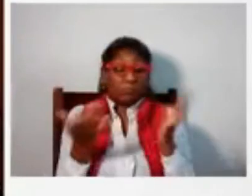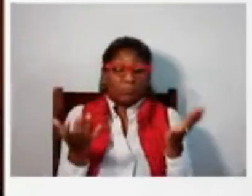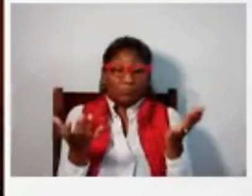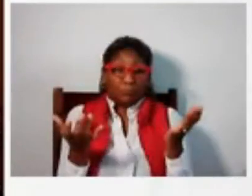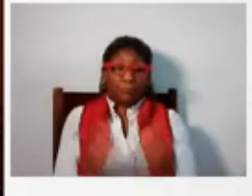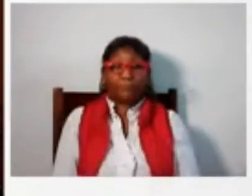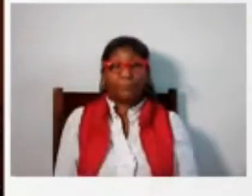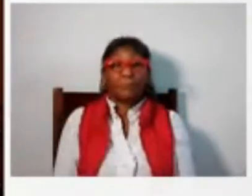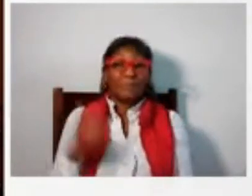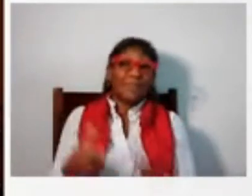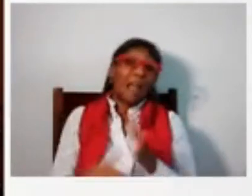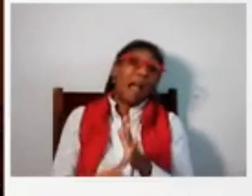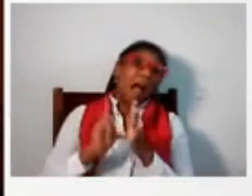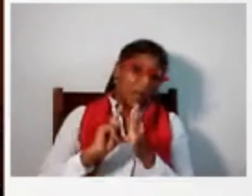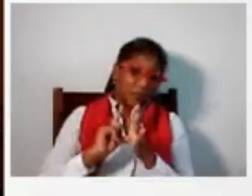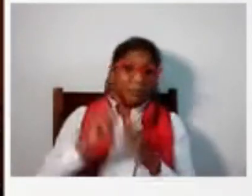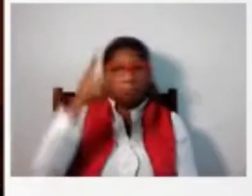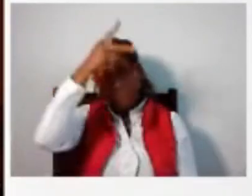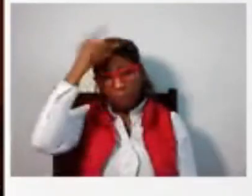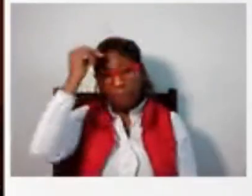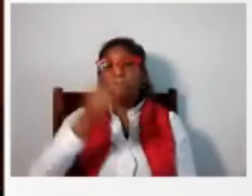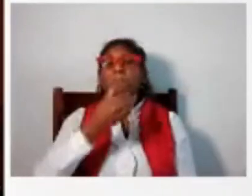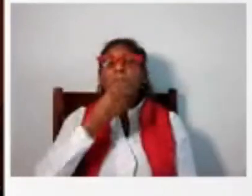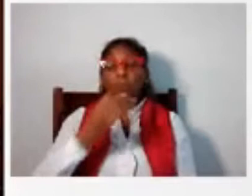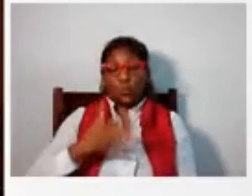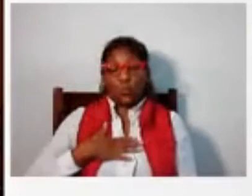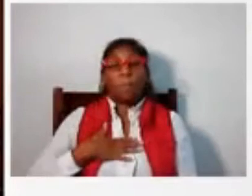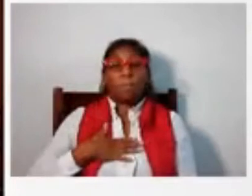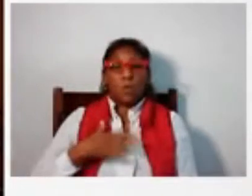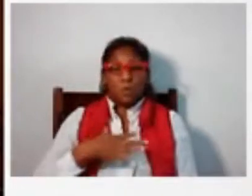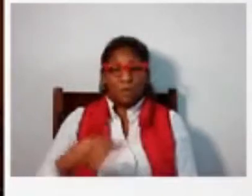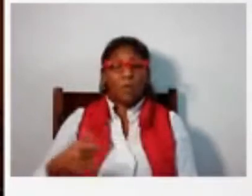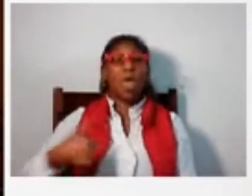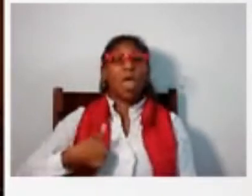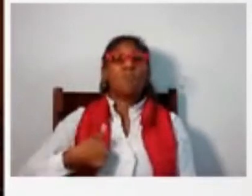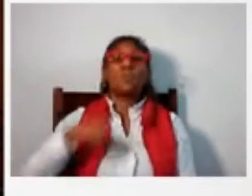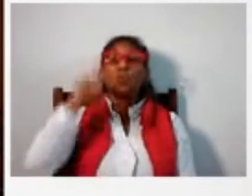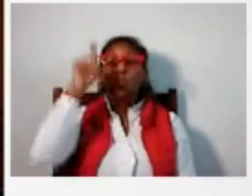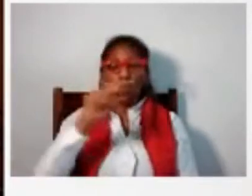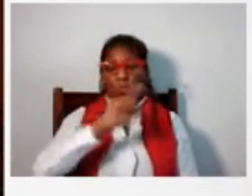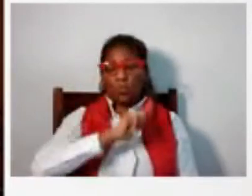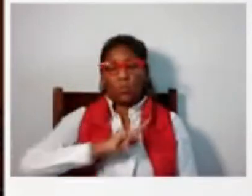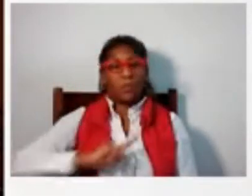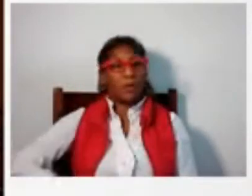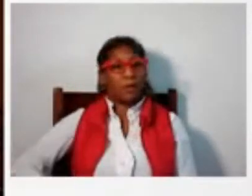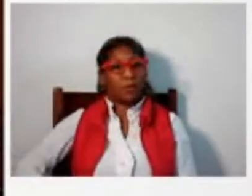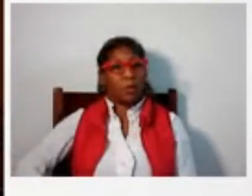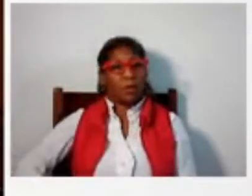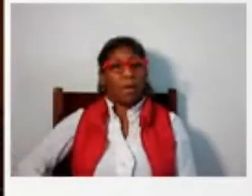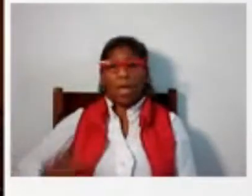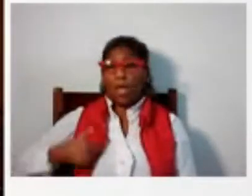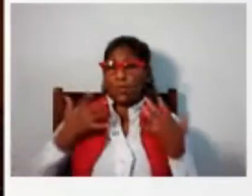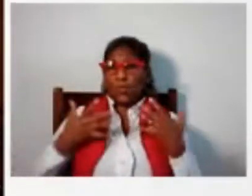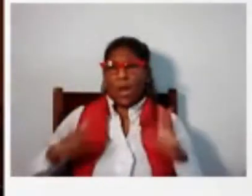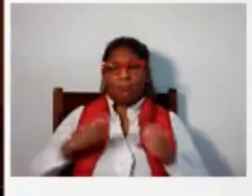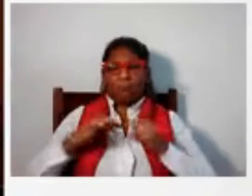haver prefeitos do meu partido pelo Estado, eu sou o governador do Estado do Rio Grande do Sul e quero um Estado livre do coronavírus e